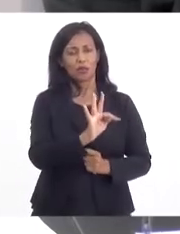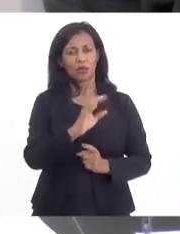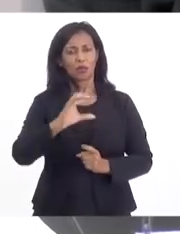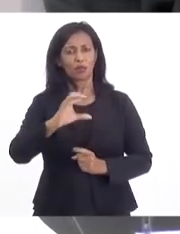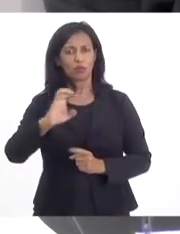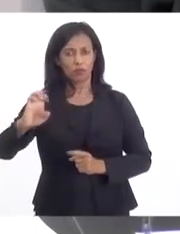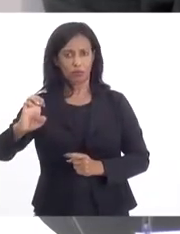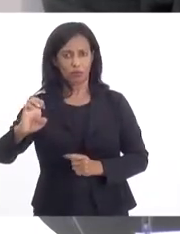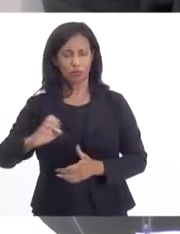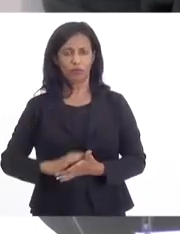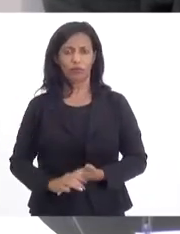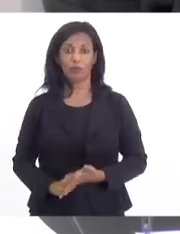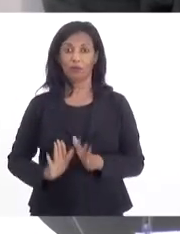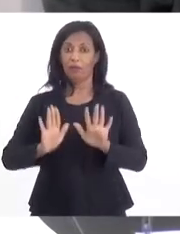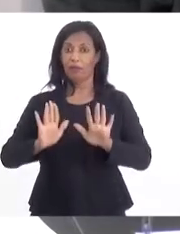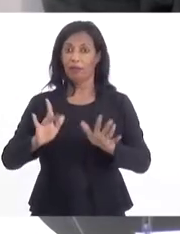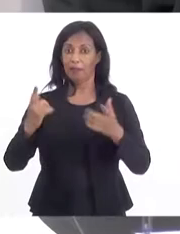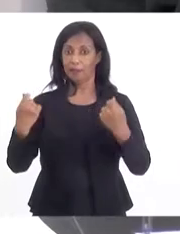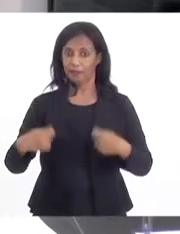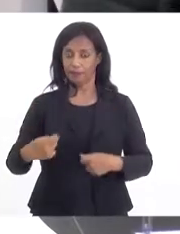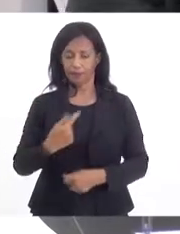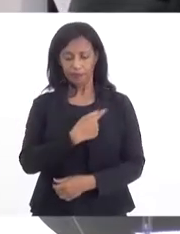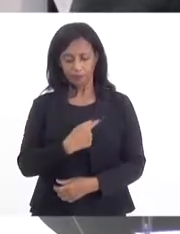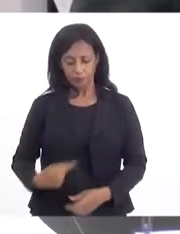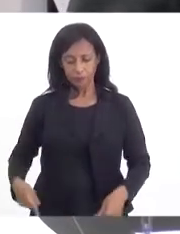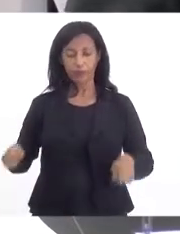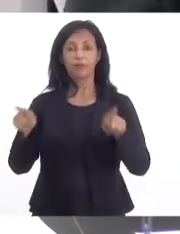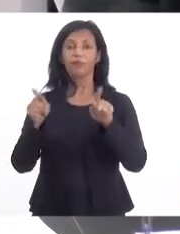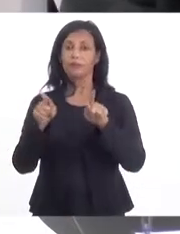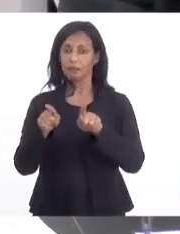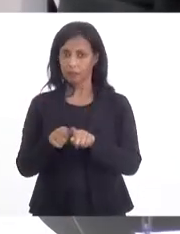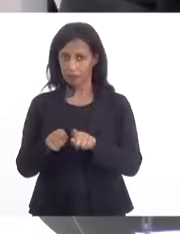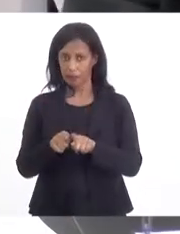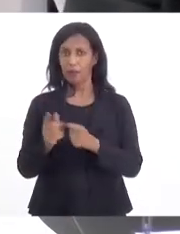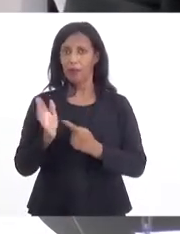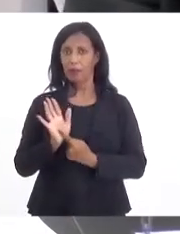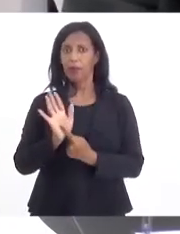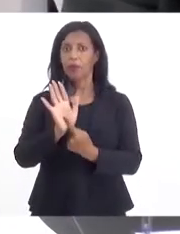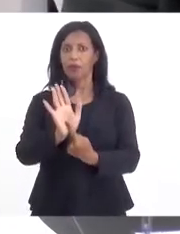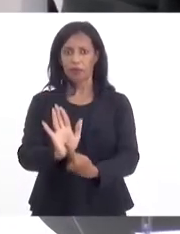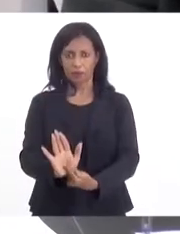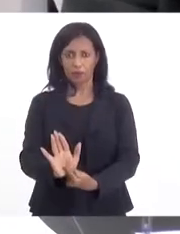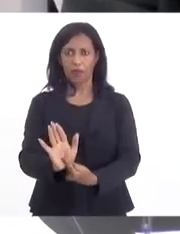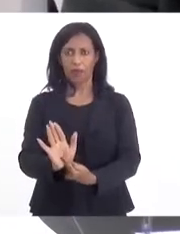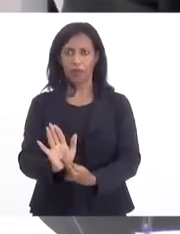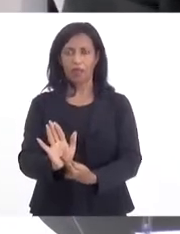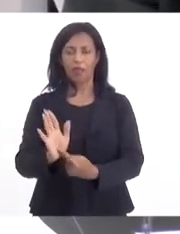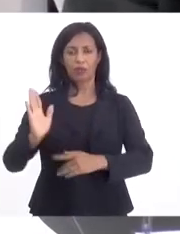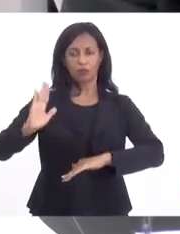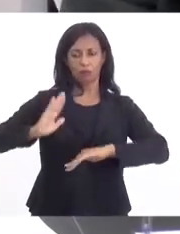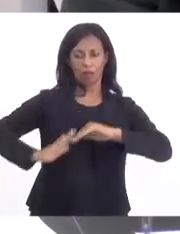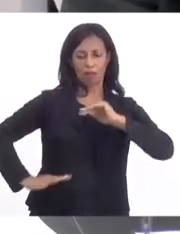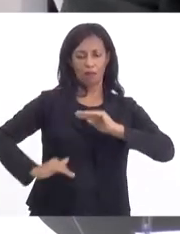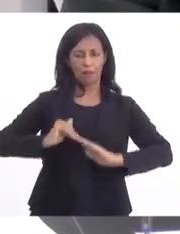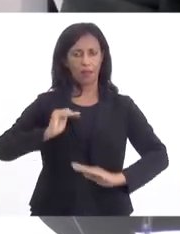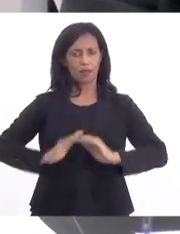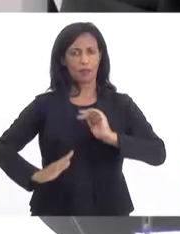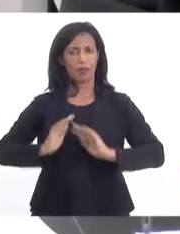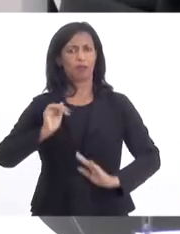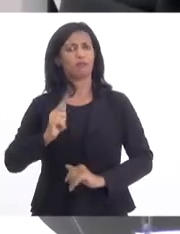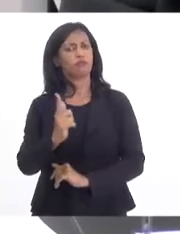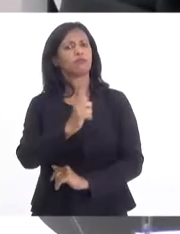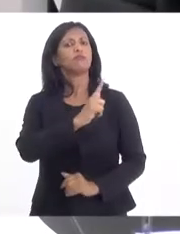Estado. Mas precisa o governo do Estado também demonstrar a sua capacidade de